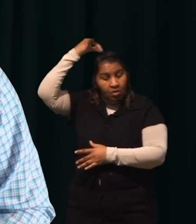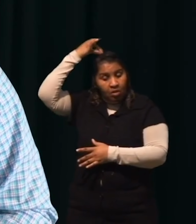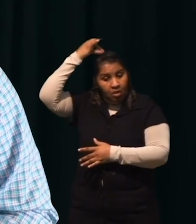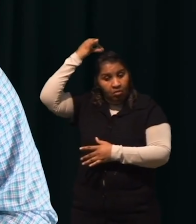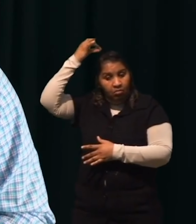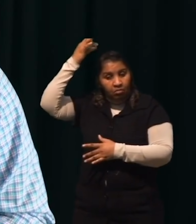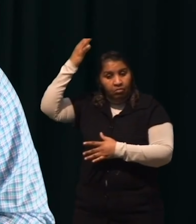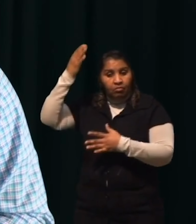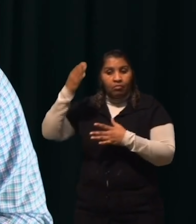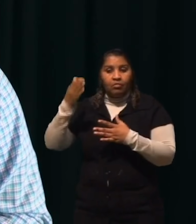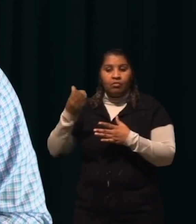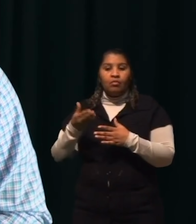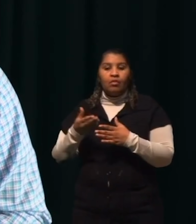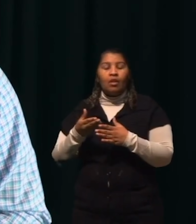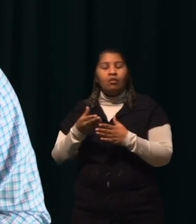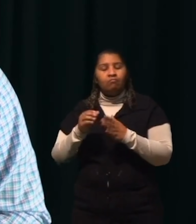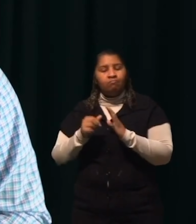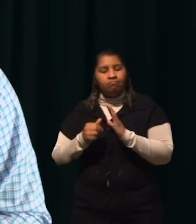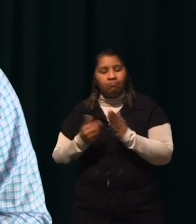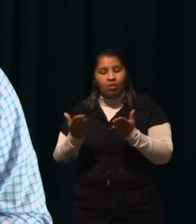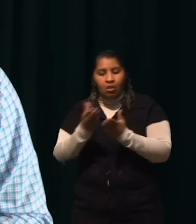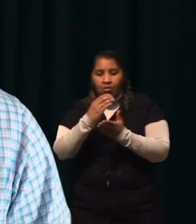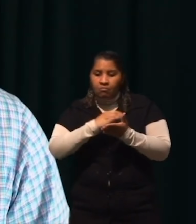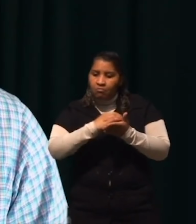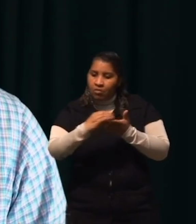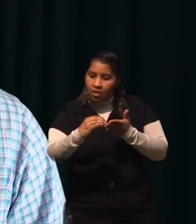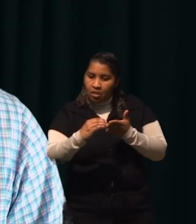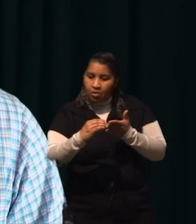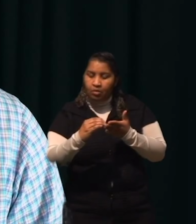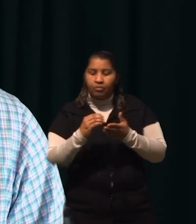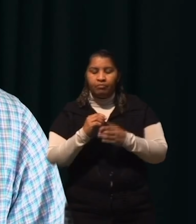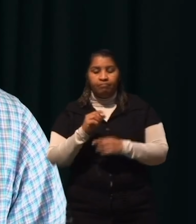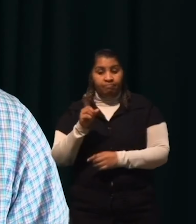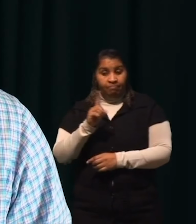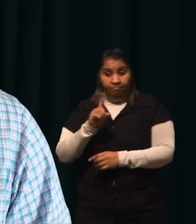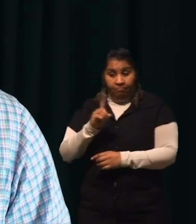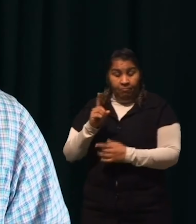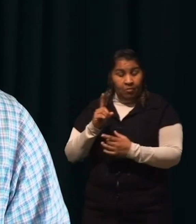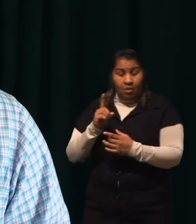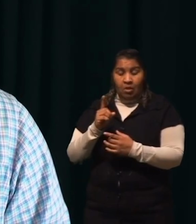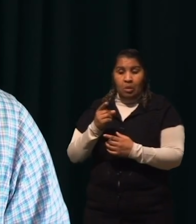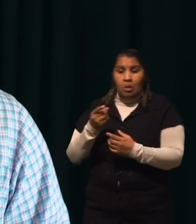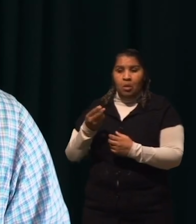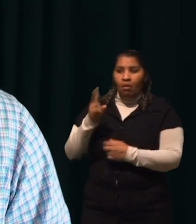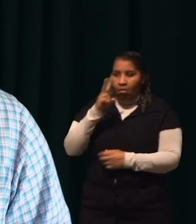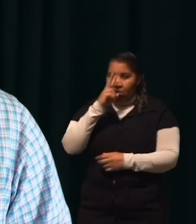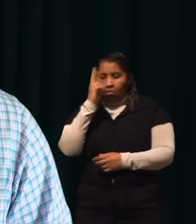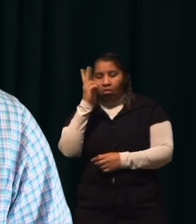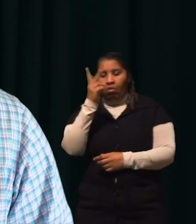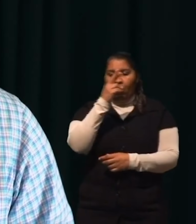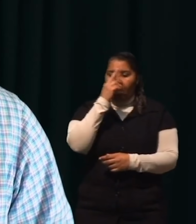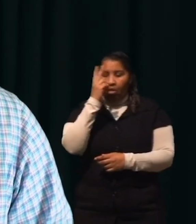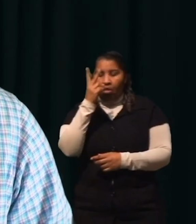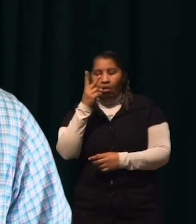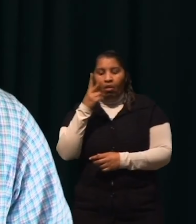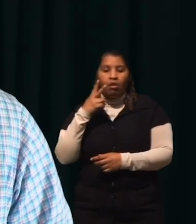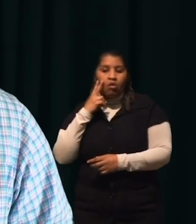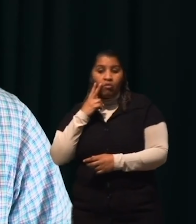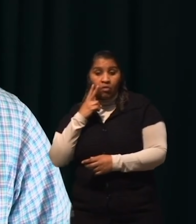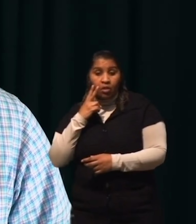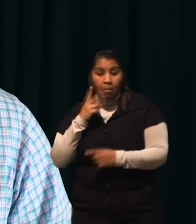dizer alguns versículos antes: não vos embriagueis com vinho, onde há dissolução,